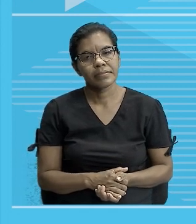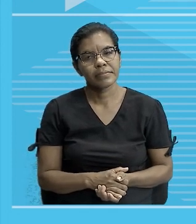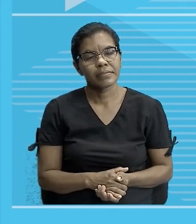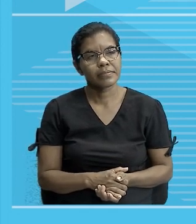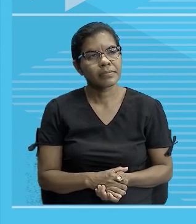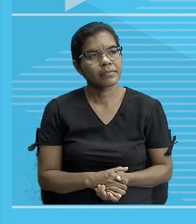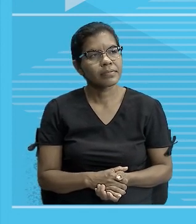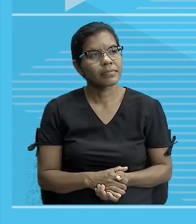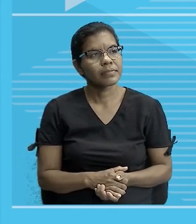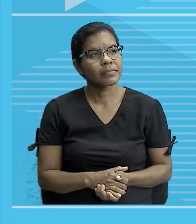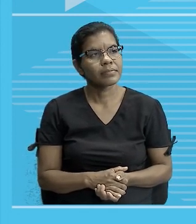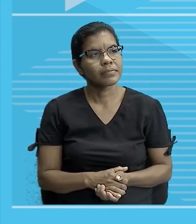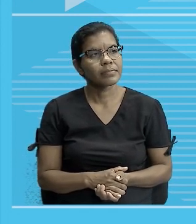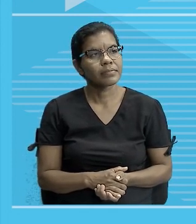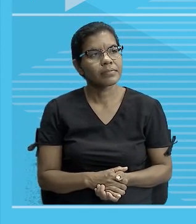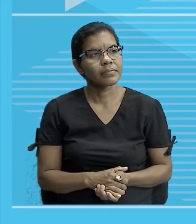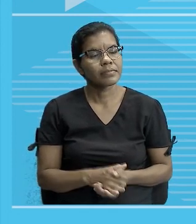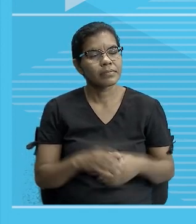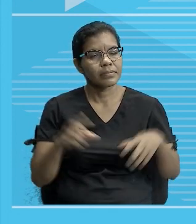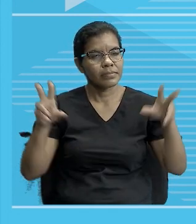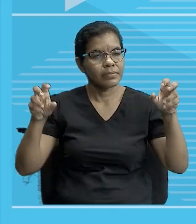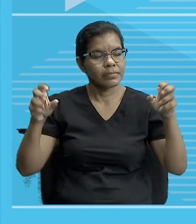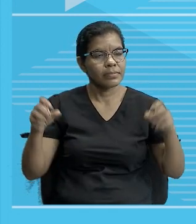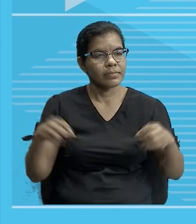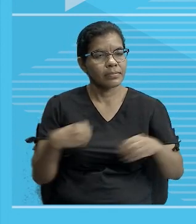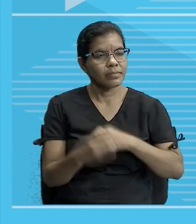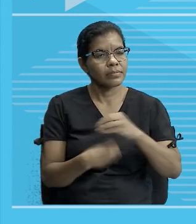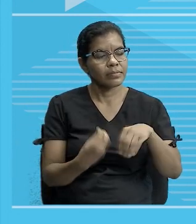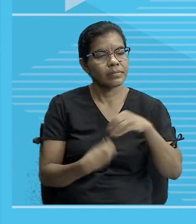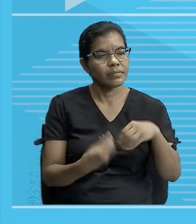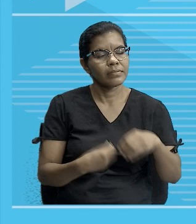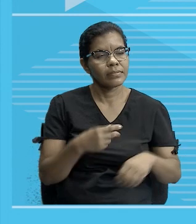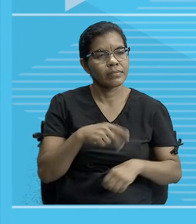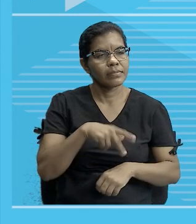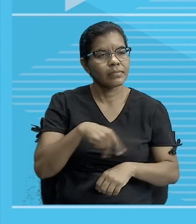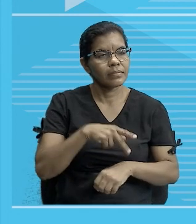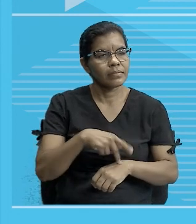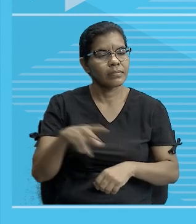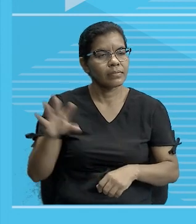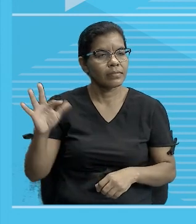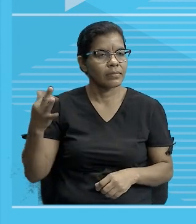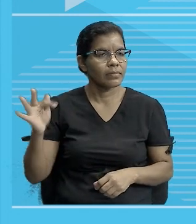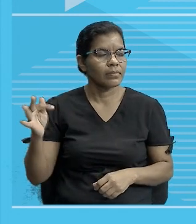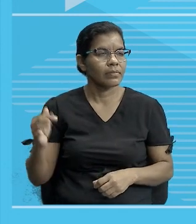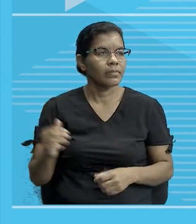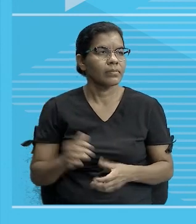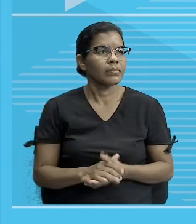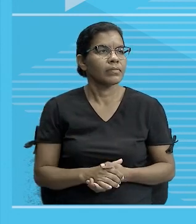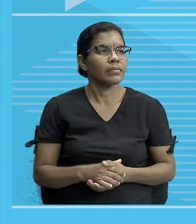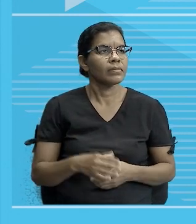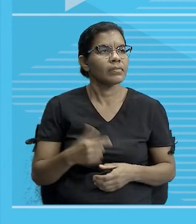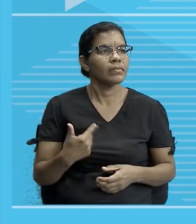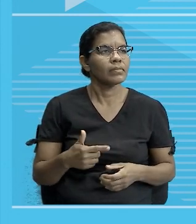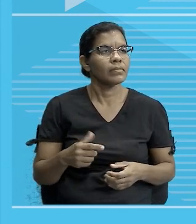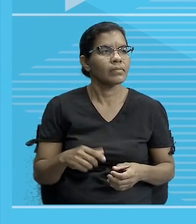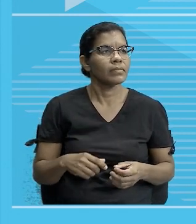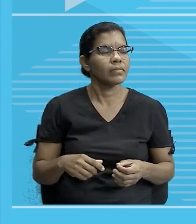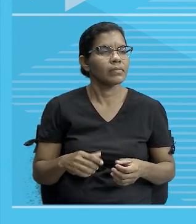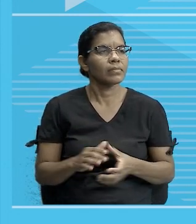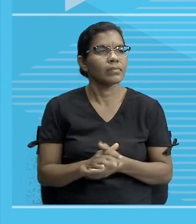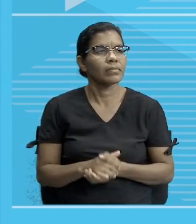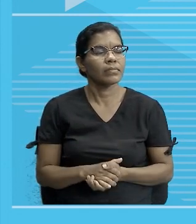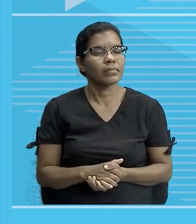questõezinhas sobre a temática da Revolução Francesa. Tem dois artigos aí para a gente dar